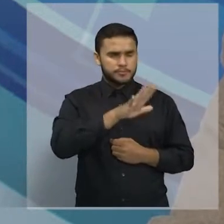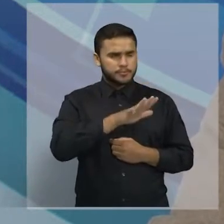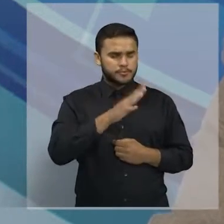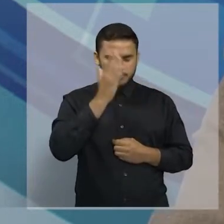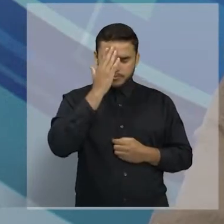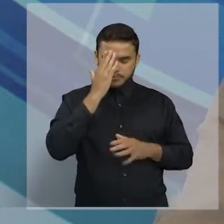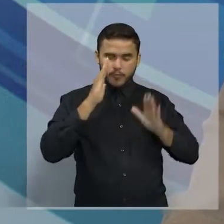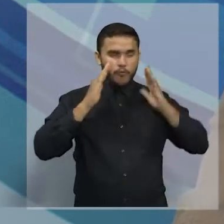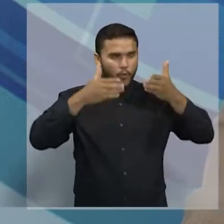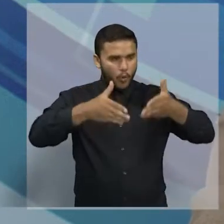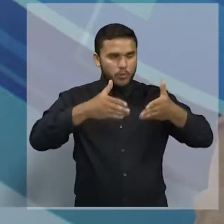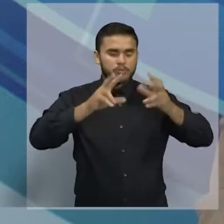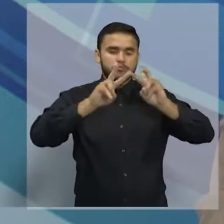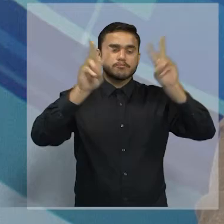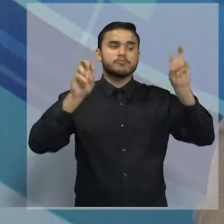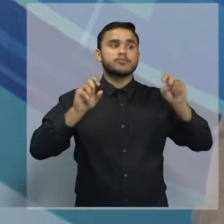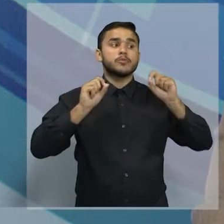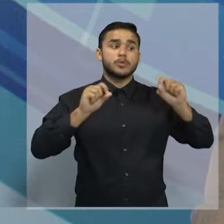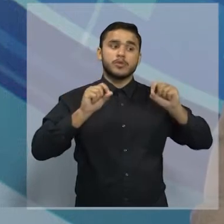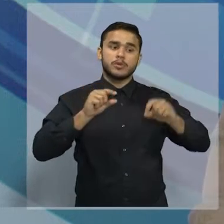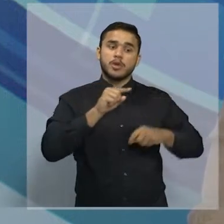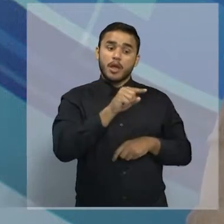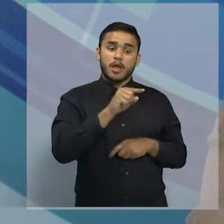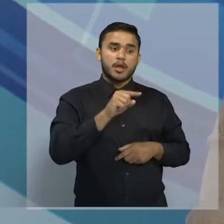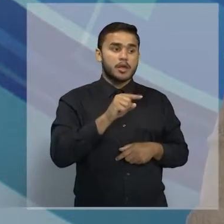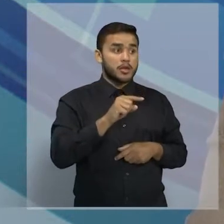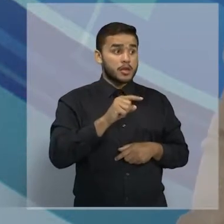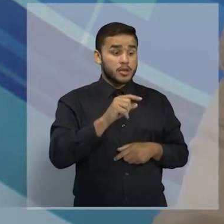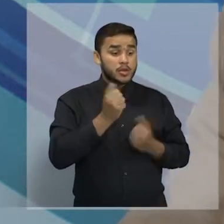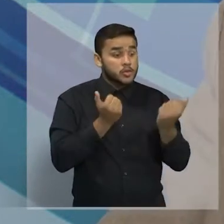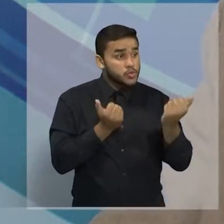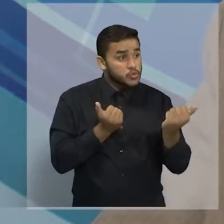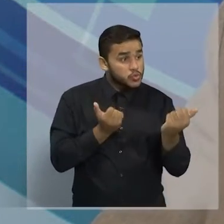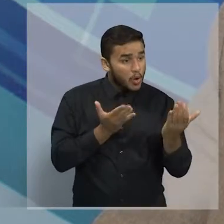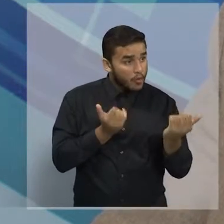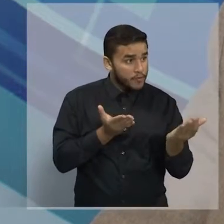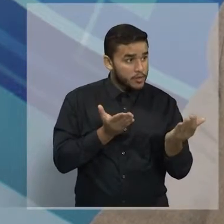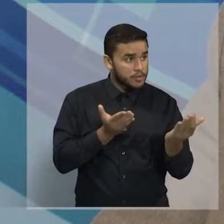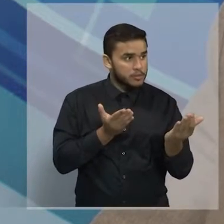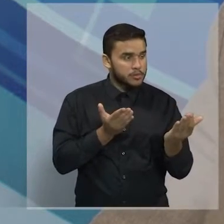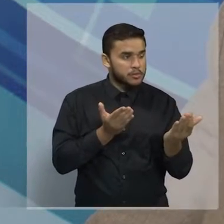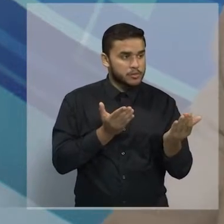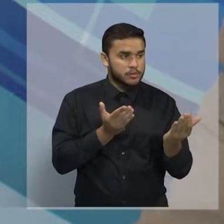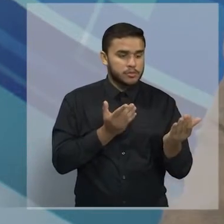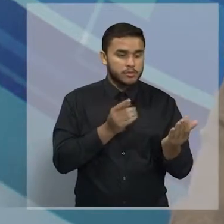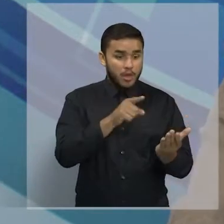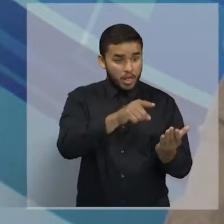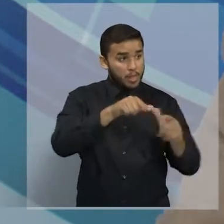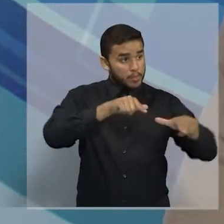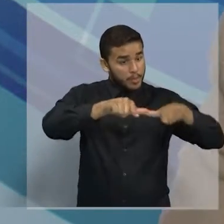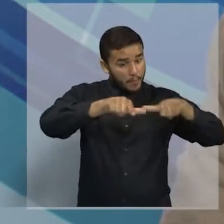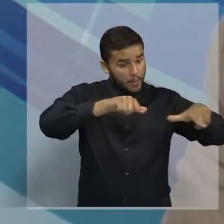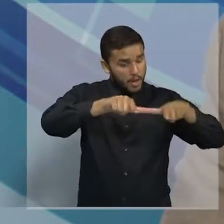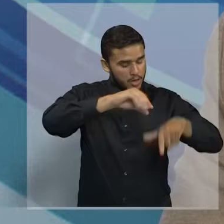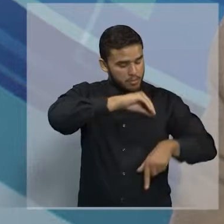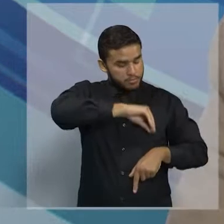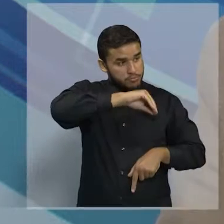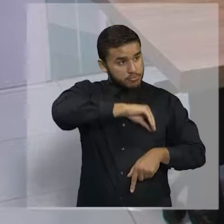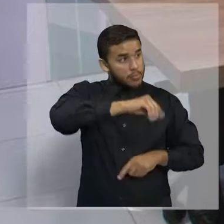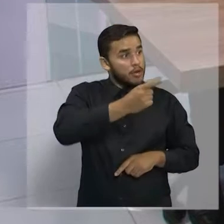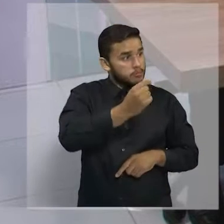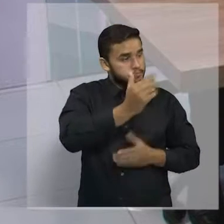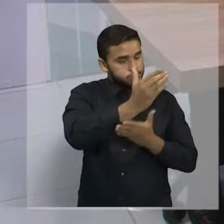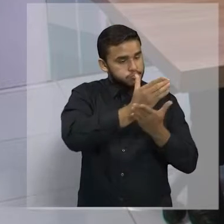de repartição, ele é baseado nas transferências de jovens para idosos. Ou seja, o jovem que Contribui